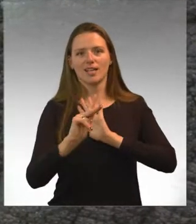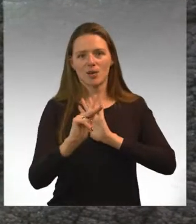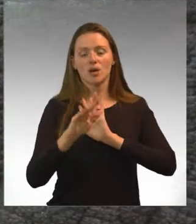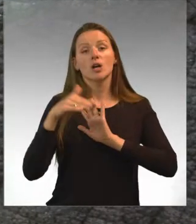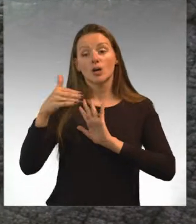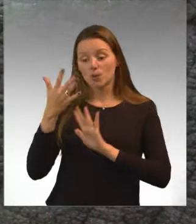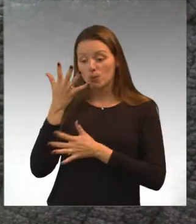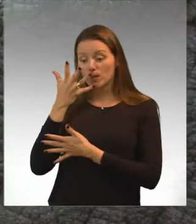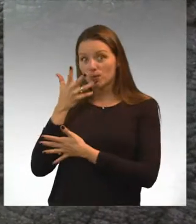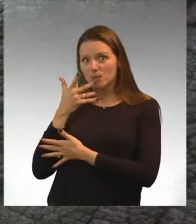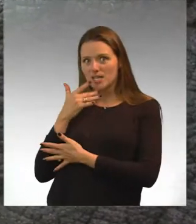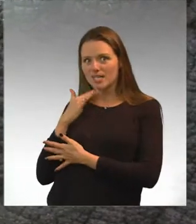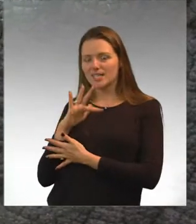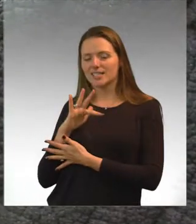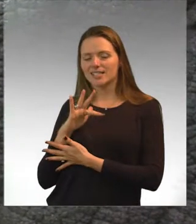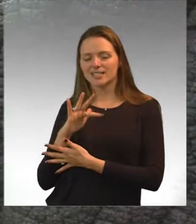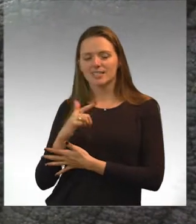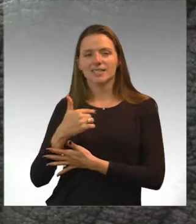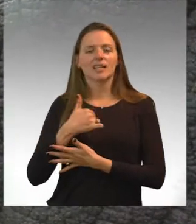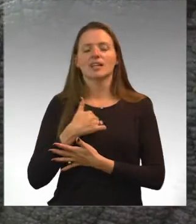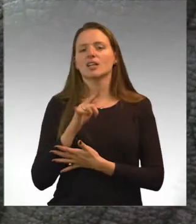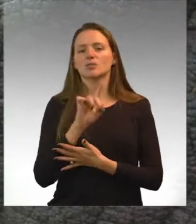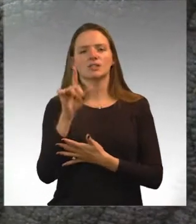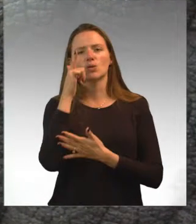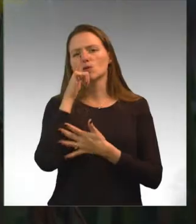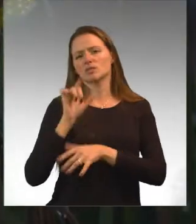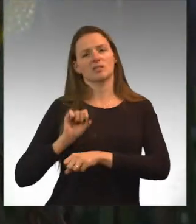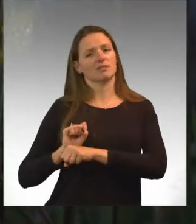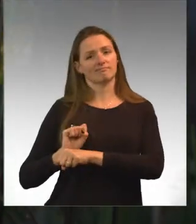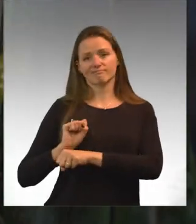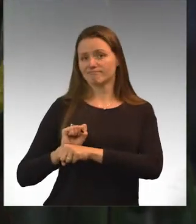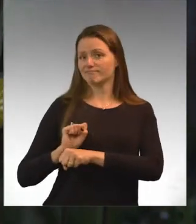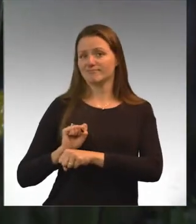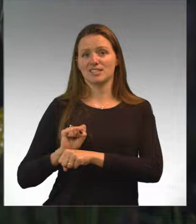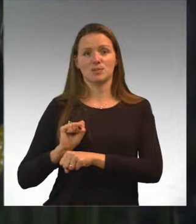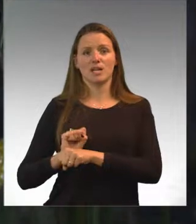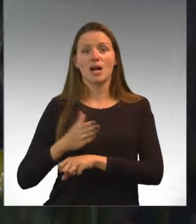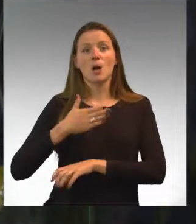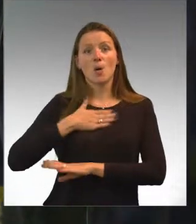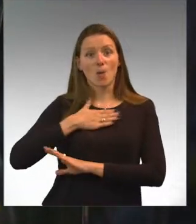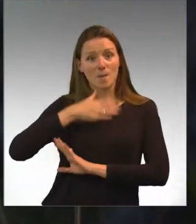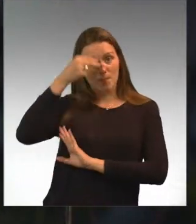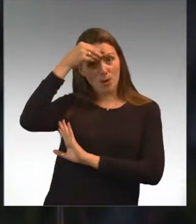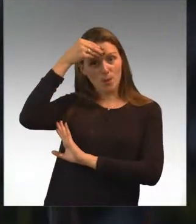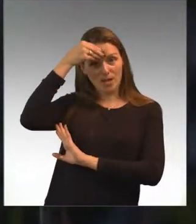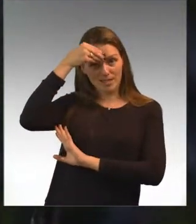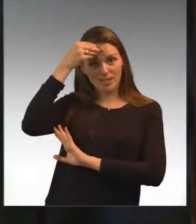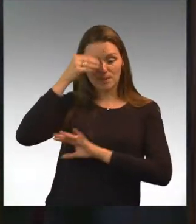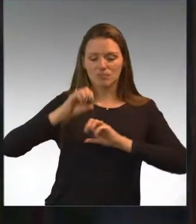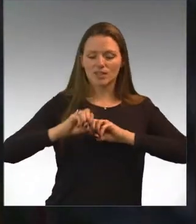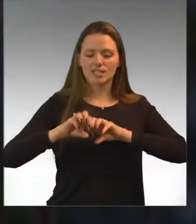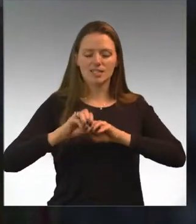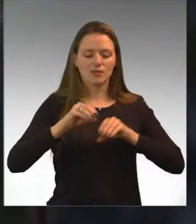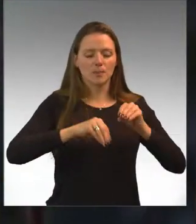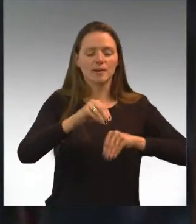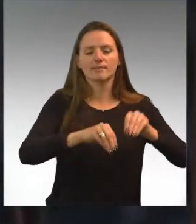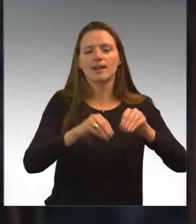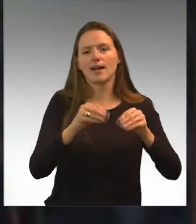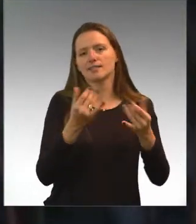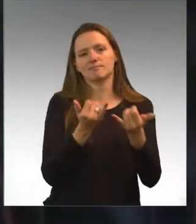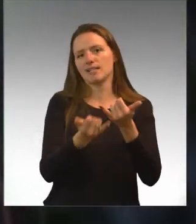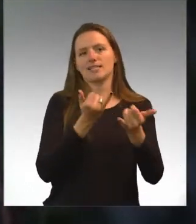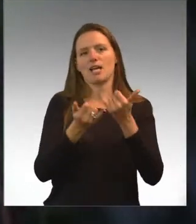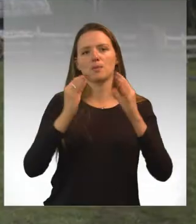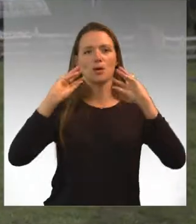criança, eu não conseguia esperar, o meu padrinho me ensinava a plantar, por exemplo, milho, eu